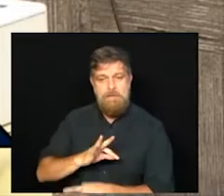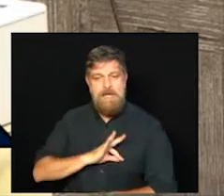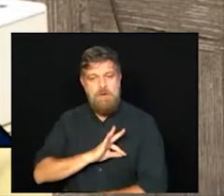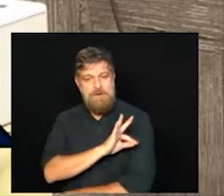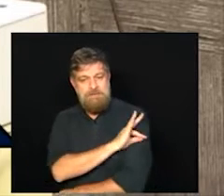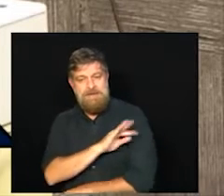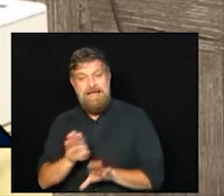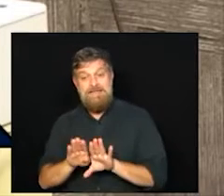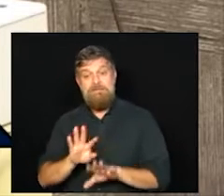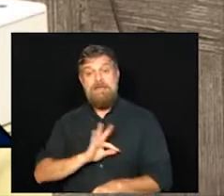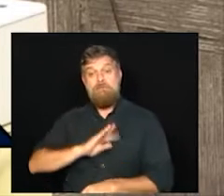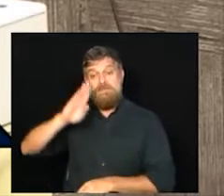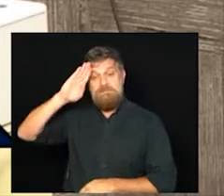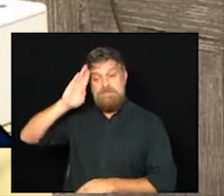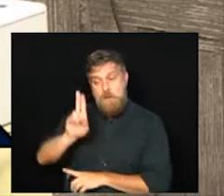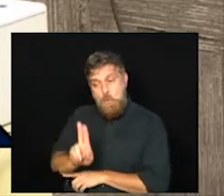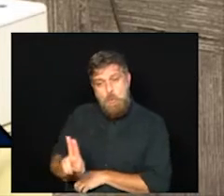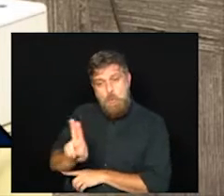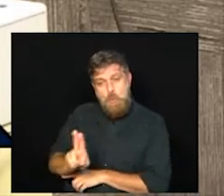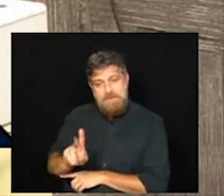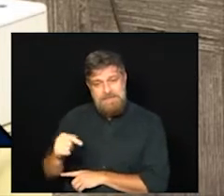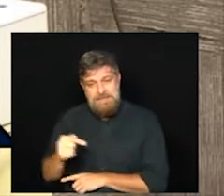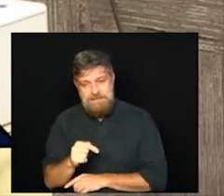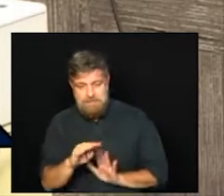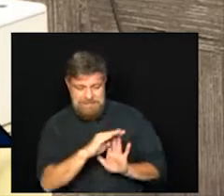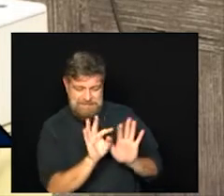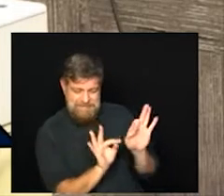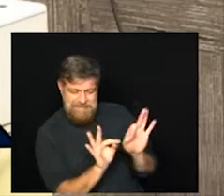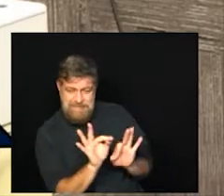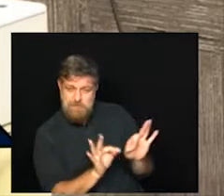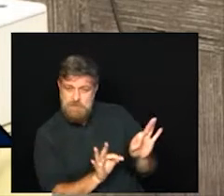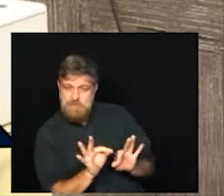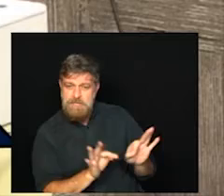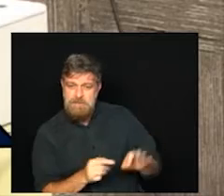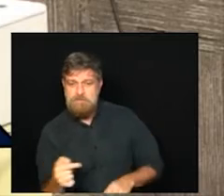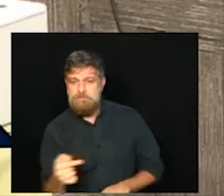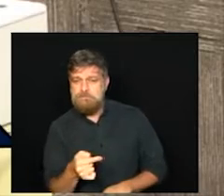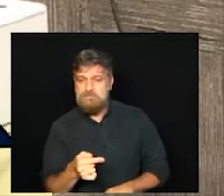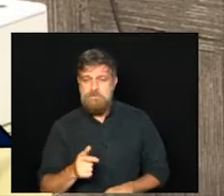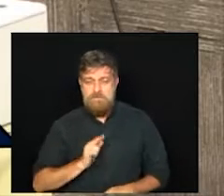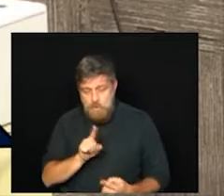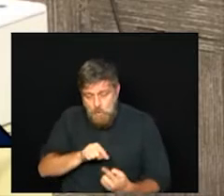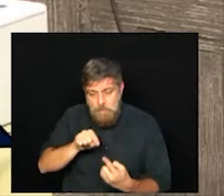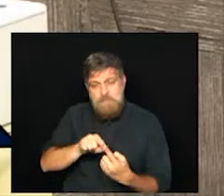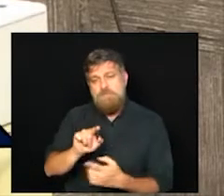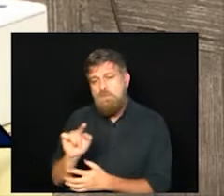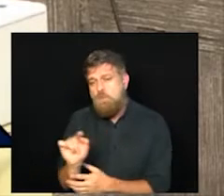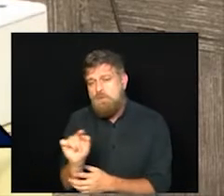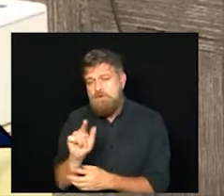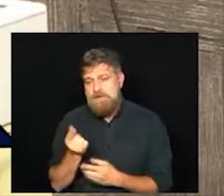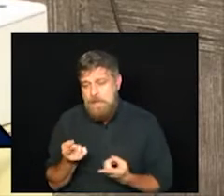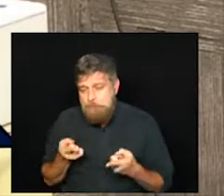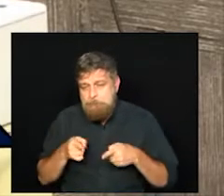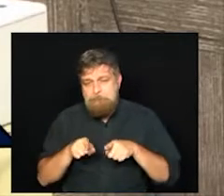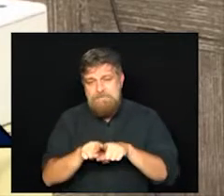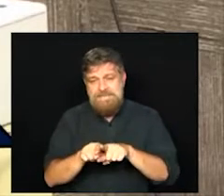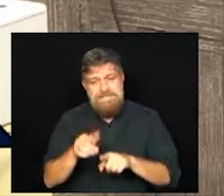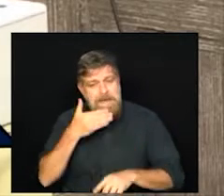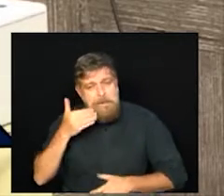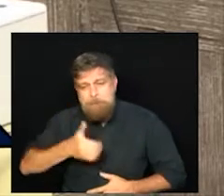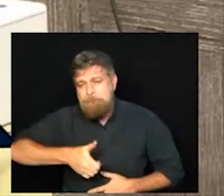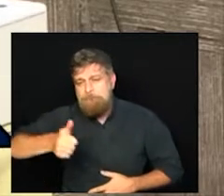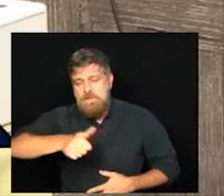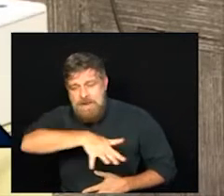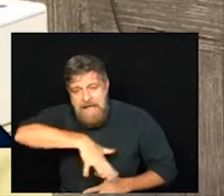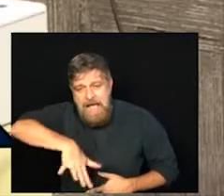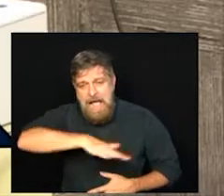para a Polícia Militar. Então, este programa, este projeto, ele visa esta parceria para melhorar